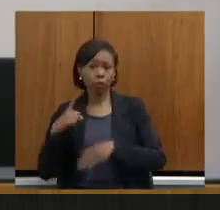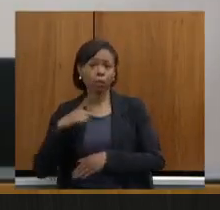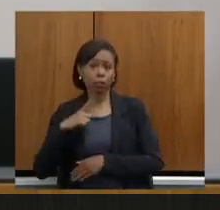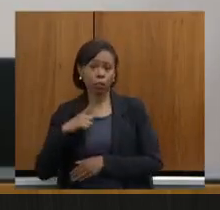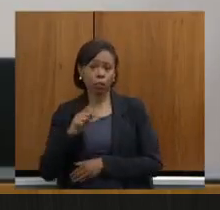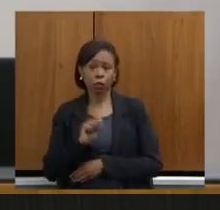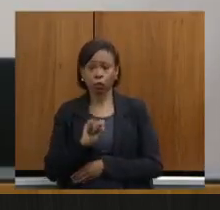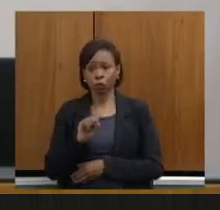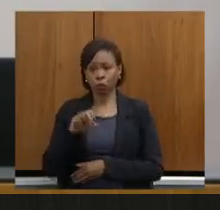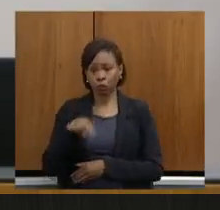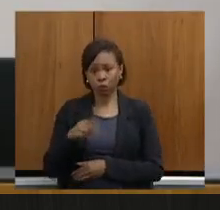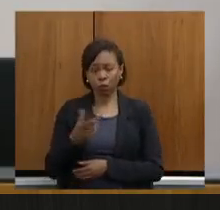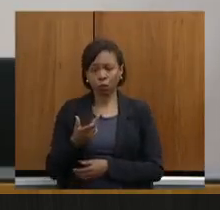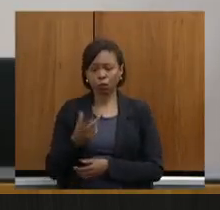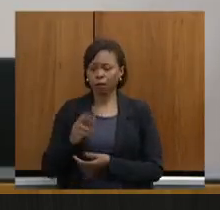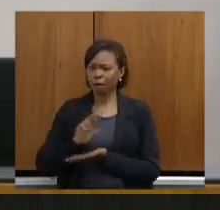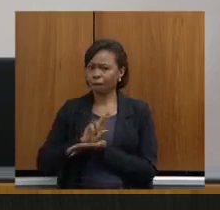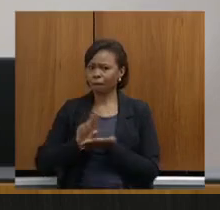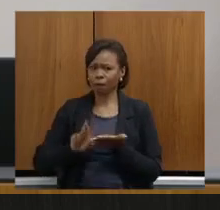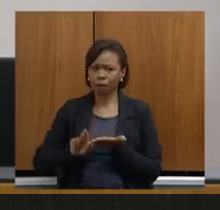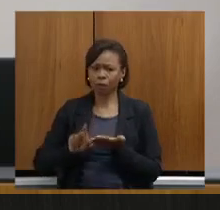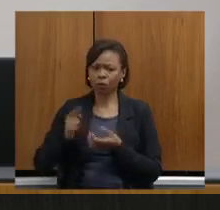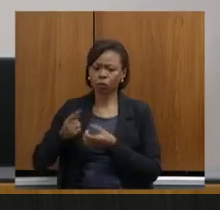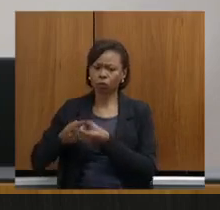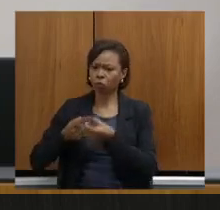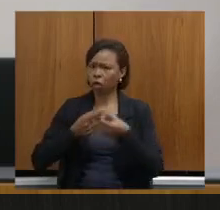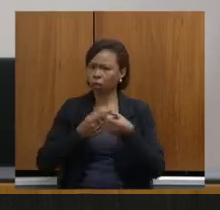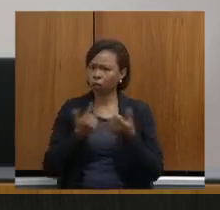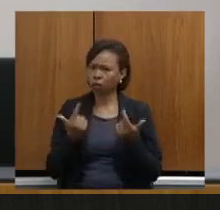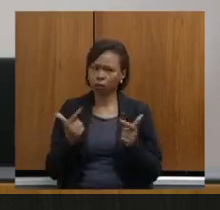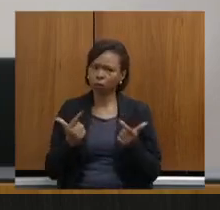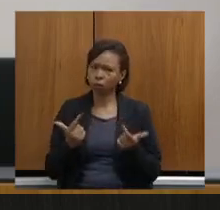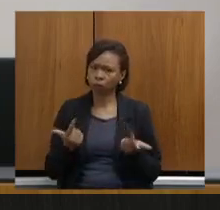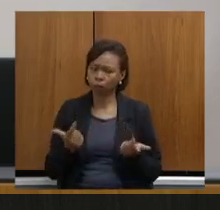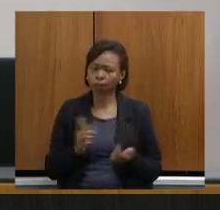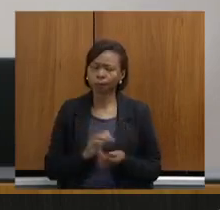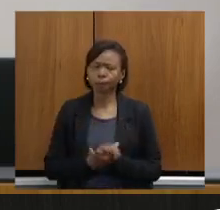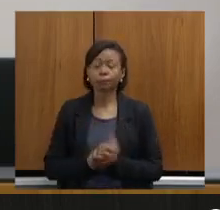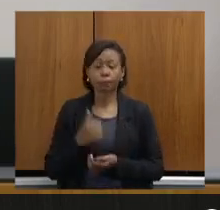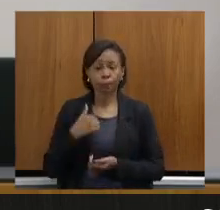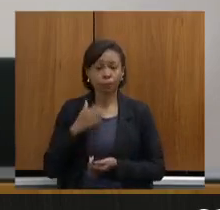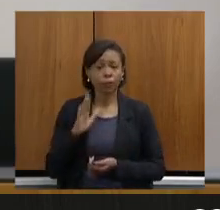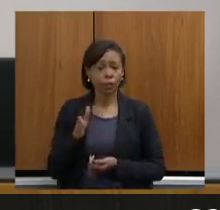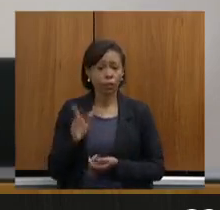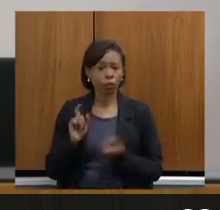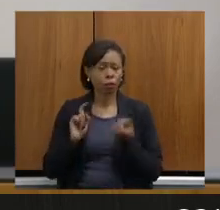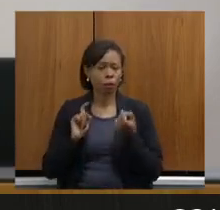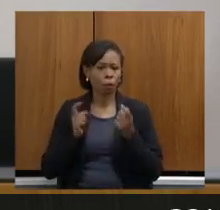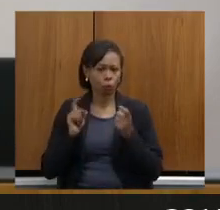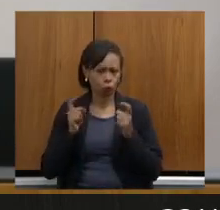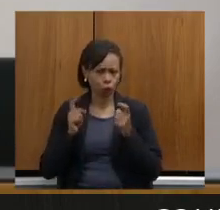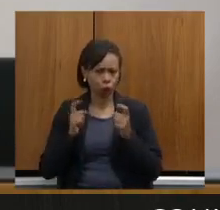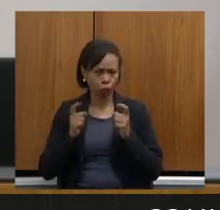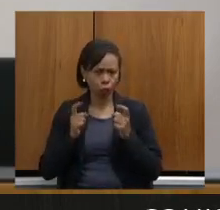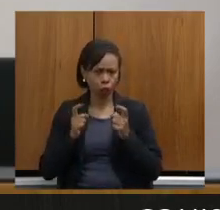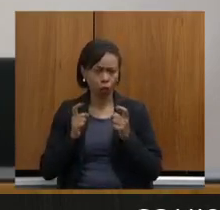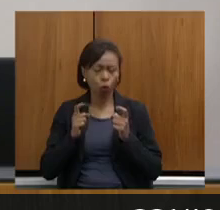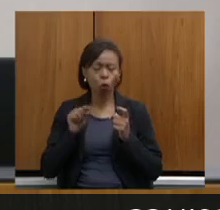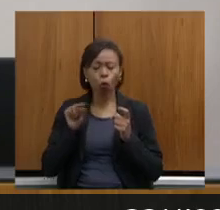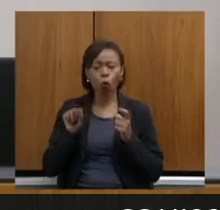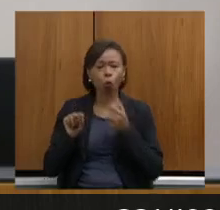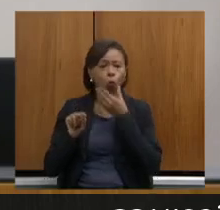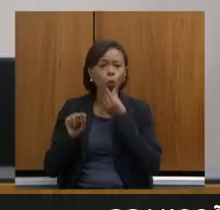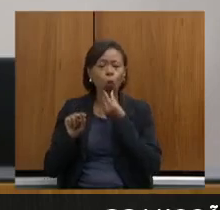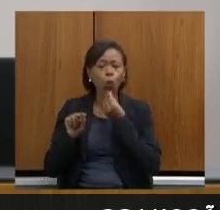não têm e é eu tive uma reunião com o presidente da